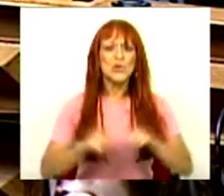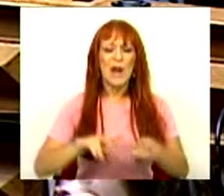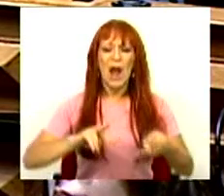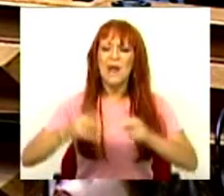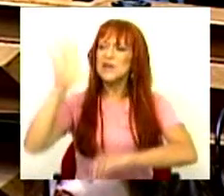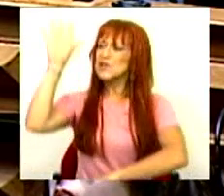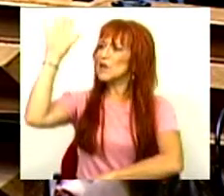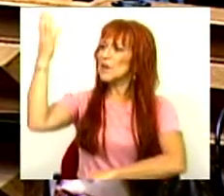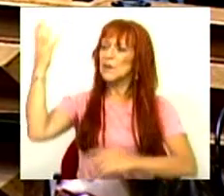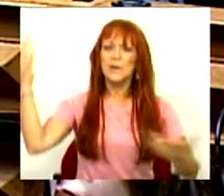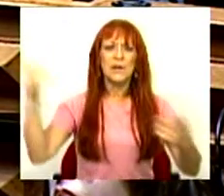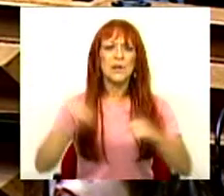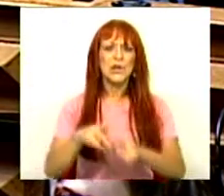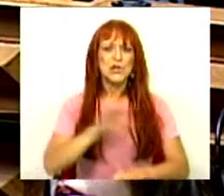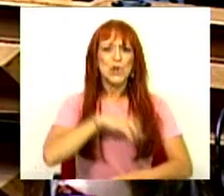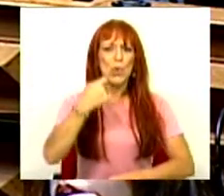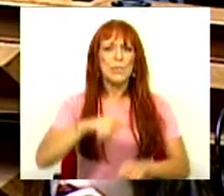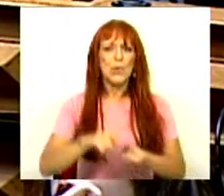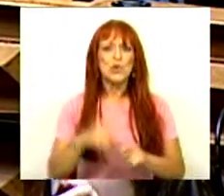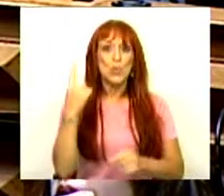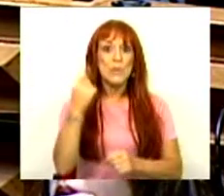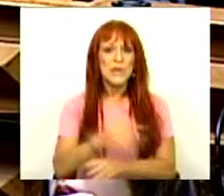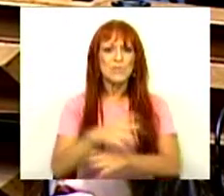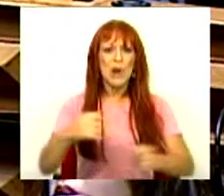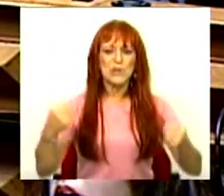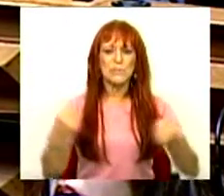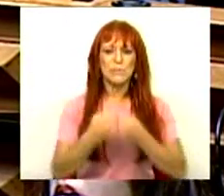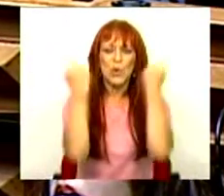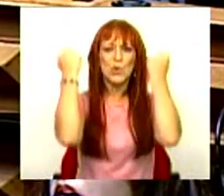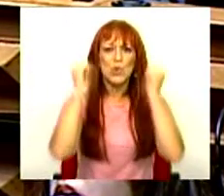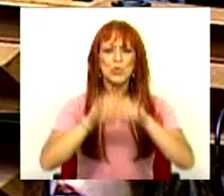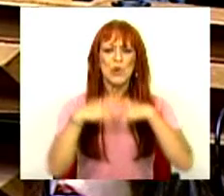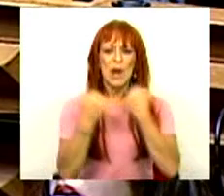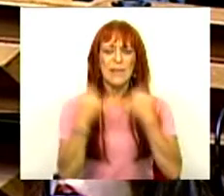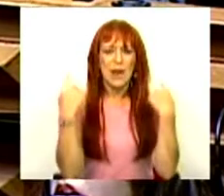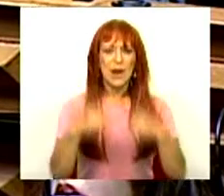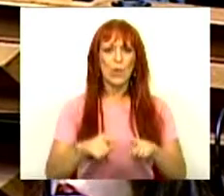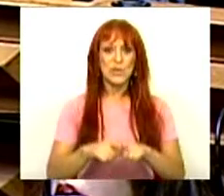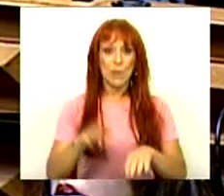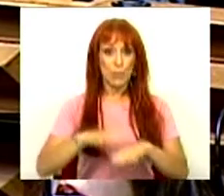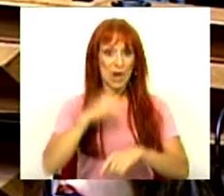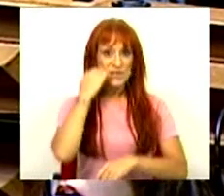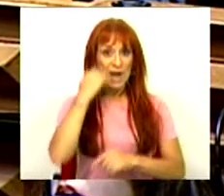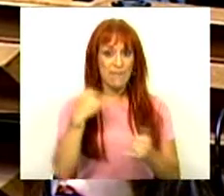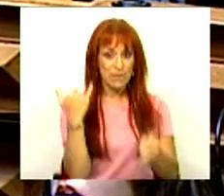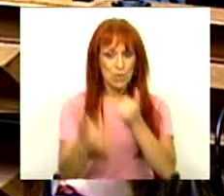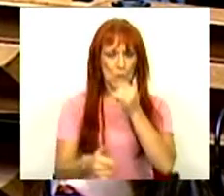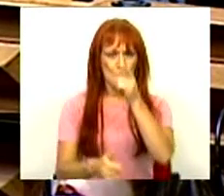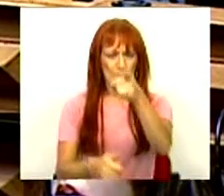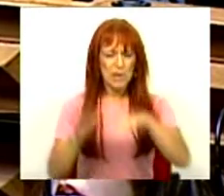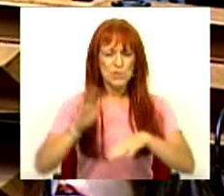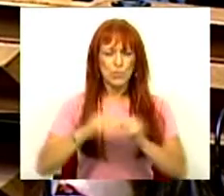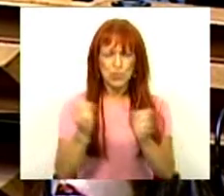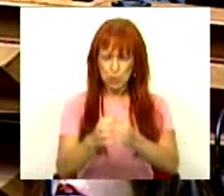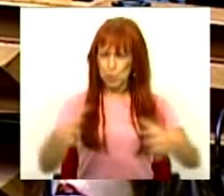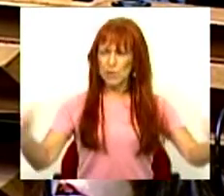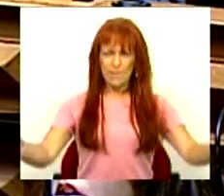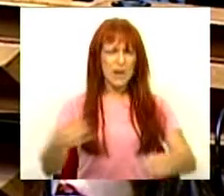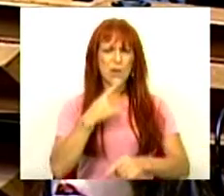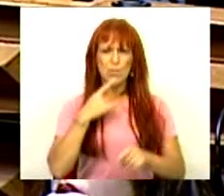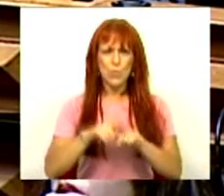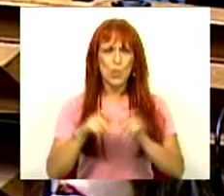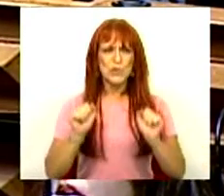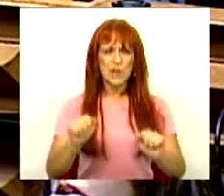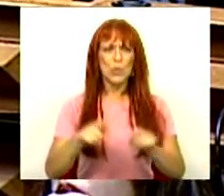alterações climáticas, Sr. Presidente, são um dos maiores desafios da nossa sociedade, pela gravidade da ameaça e pela dimensão de tanto que ainda